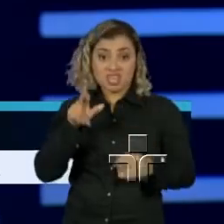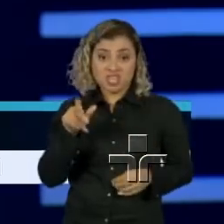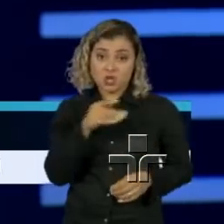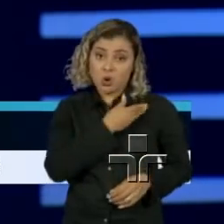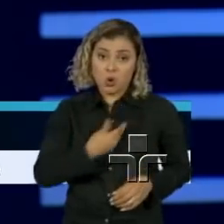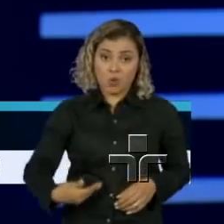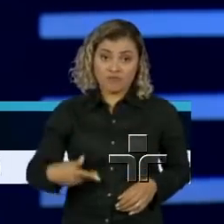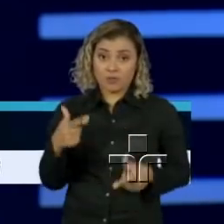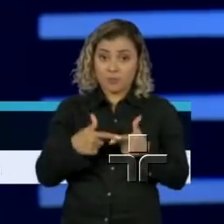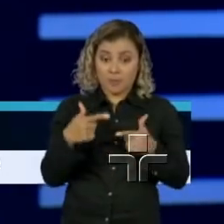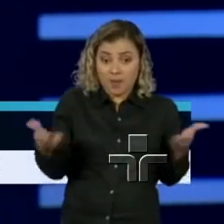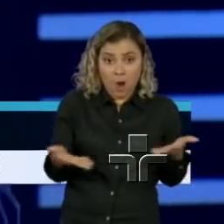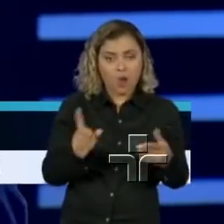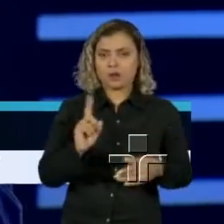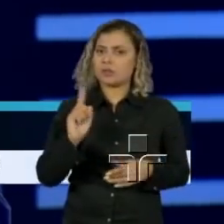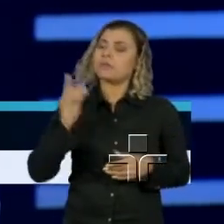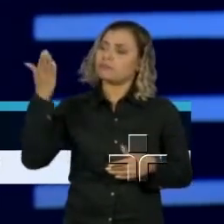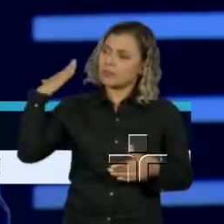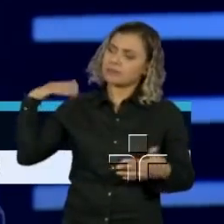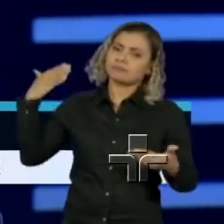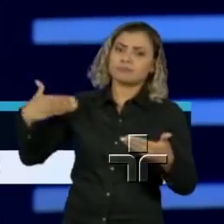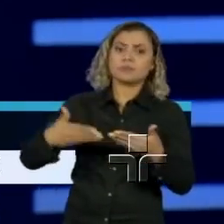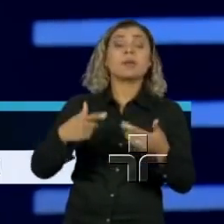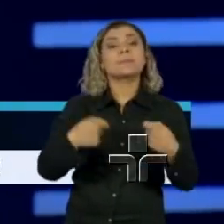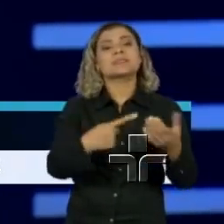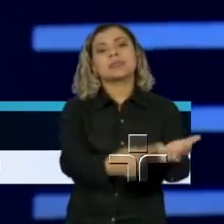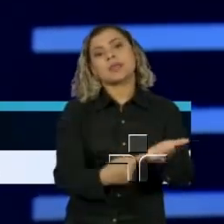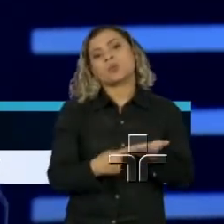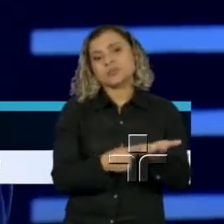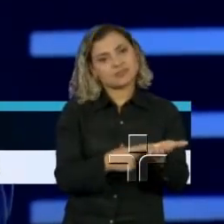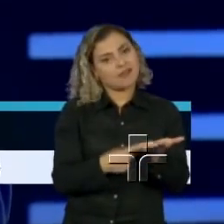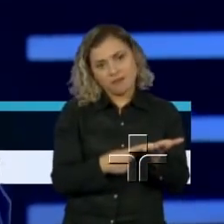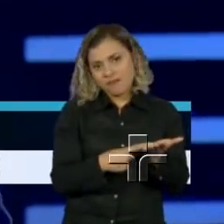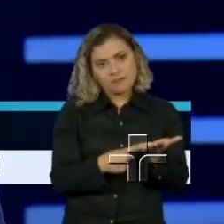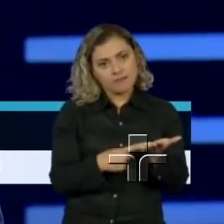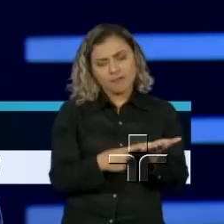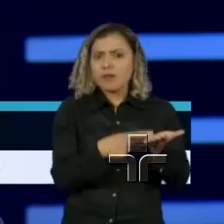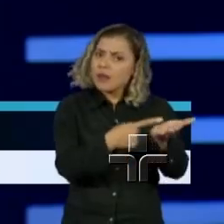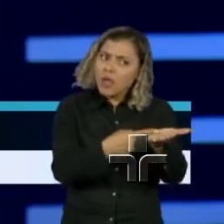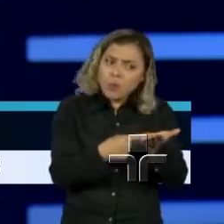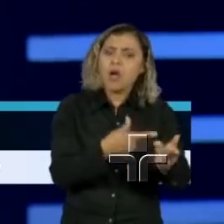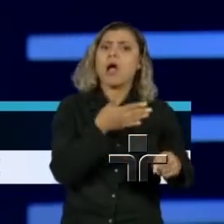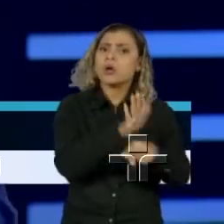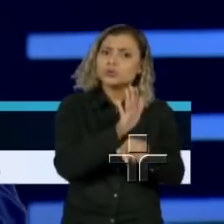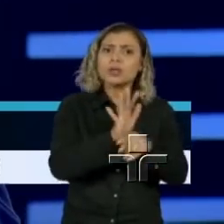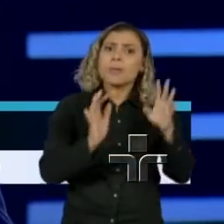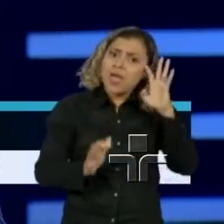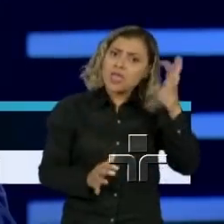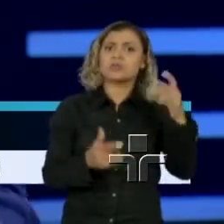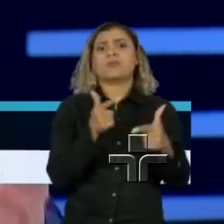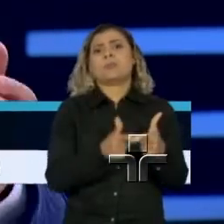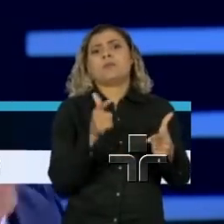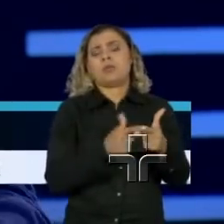governo, deveria ter uma posição de negociador, né? De ajudar a solucionar, ajudar que